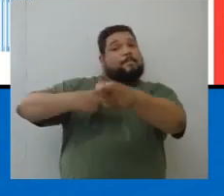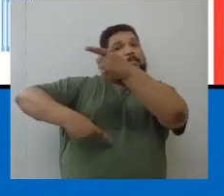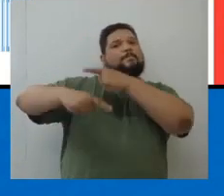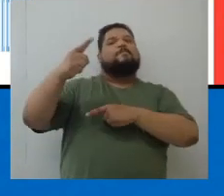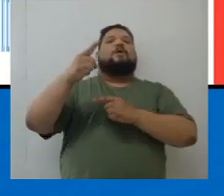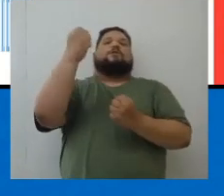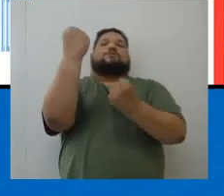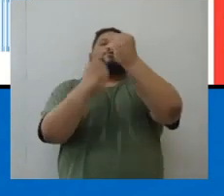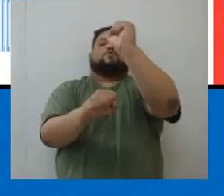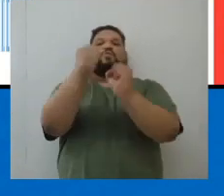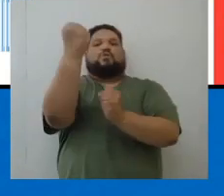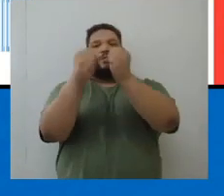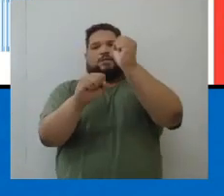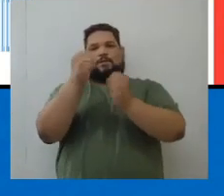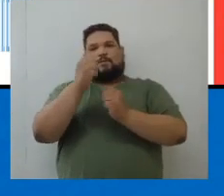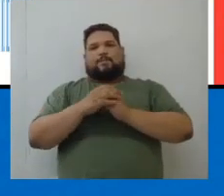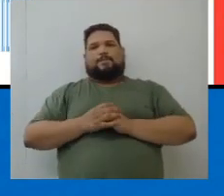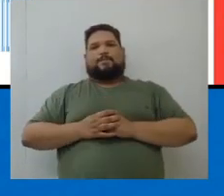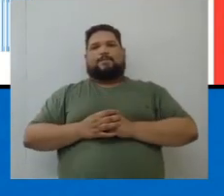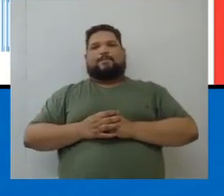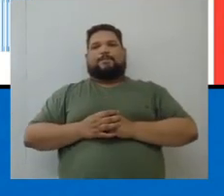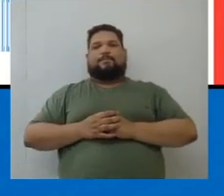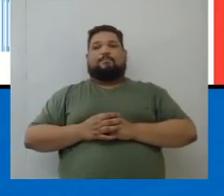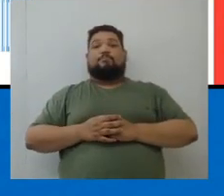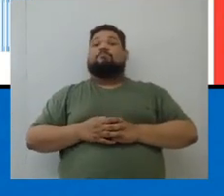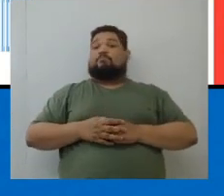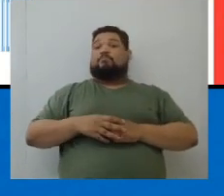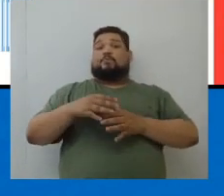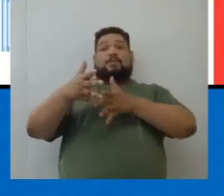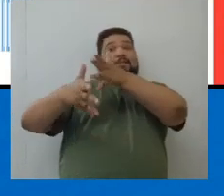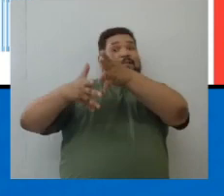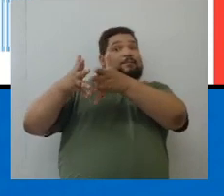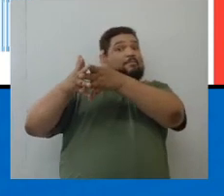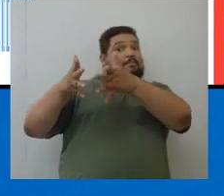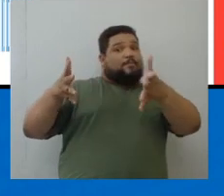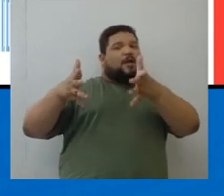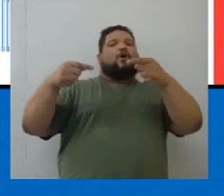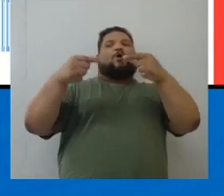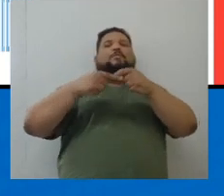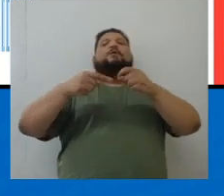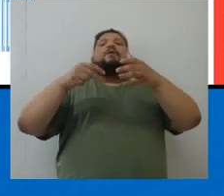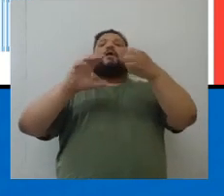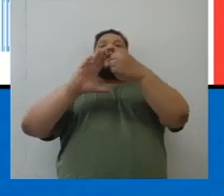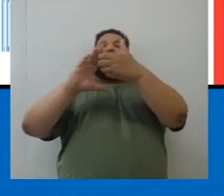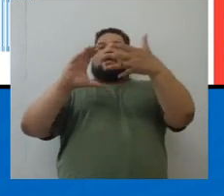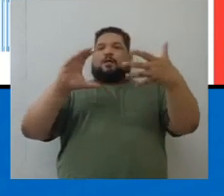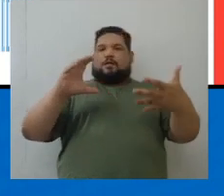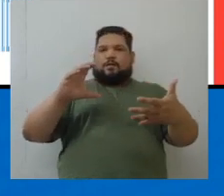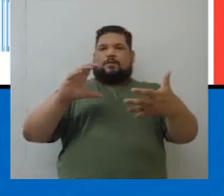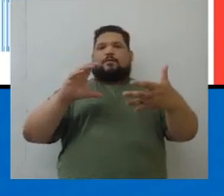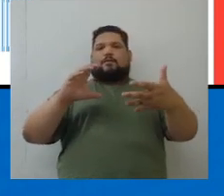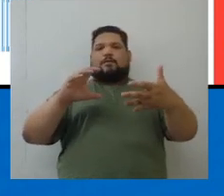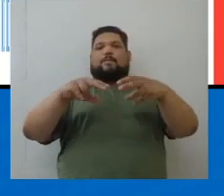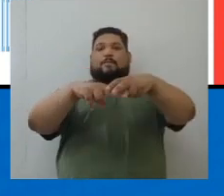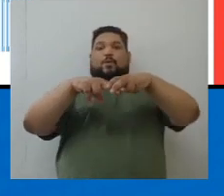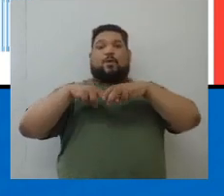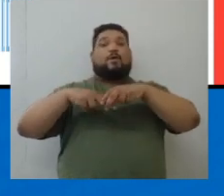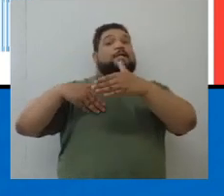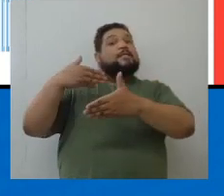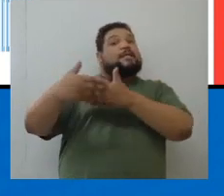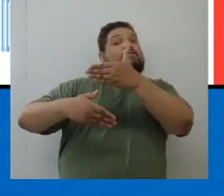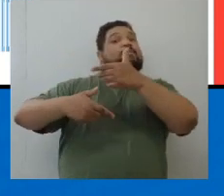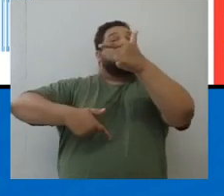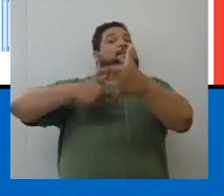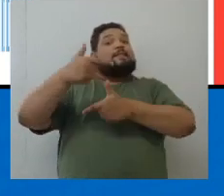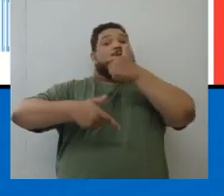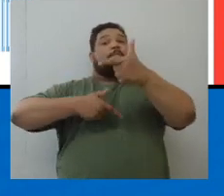industriais. Então, isso tem características que vão estar dispostas, né, a partir do desenvolvimento da